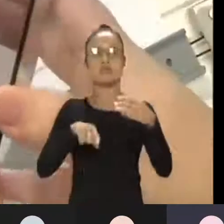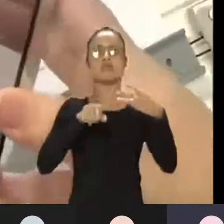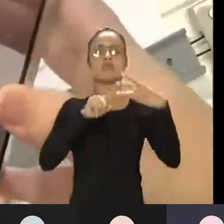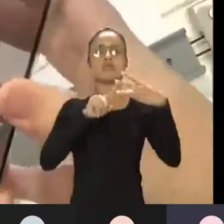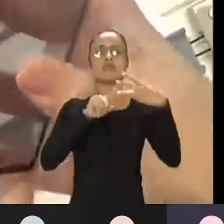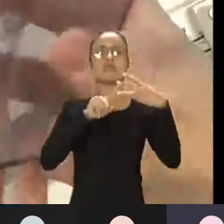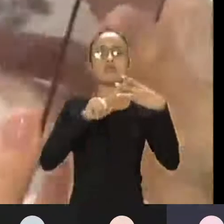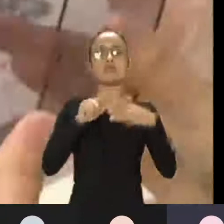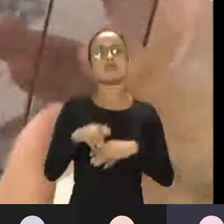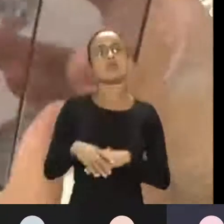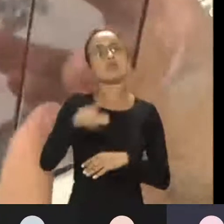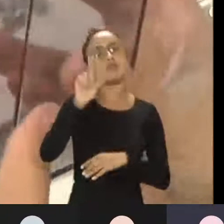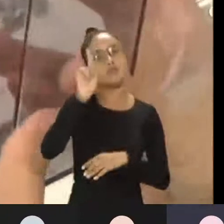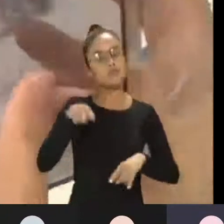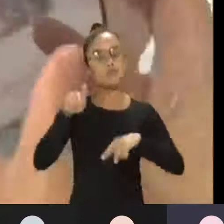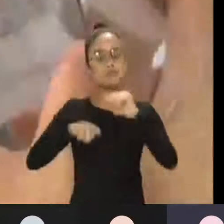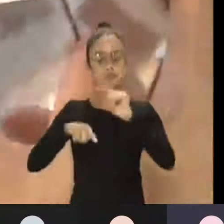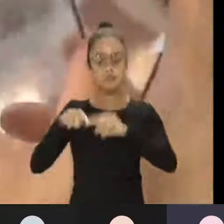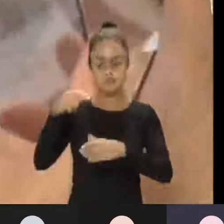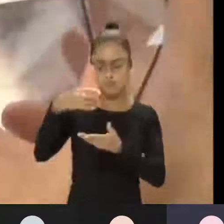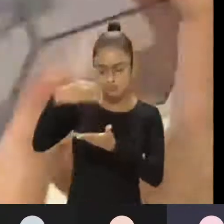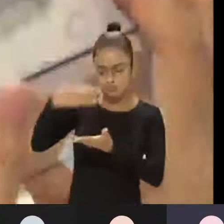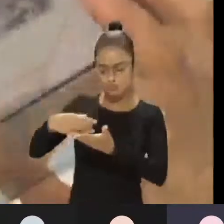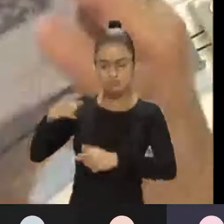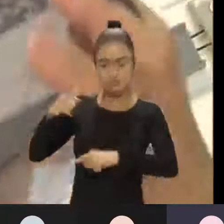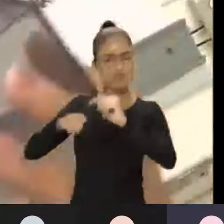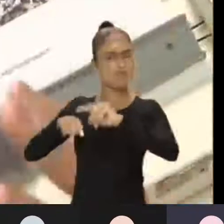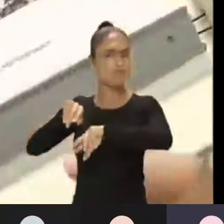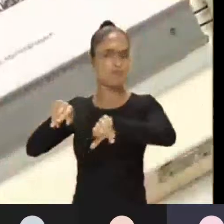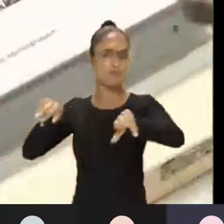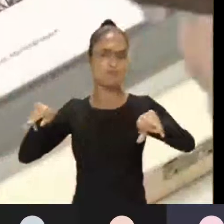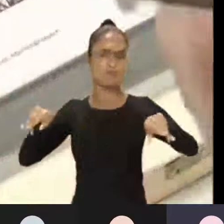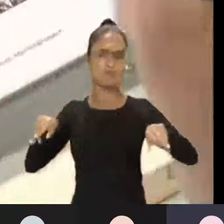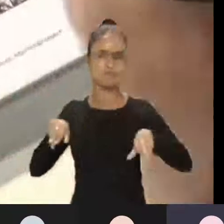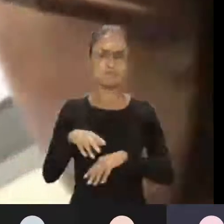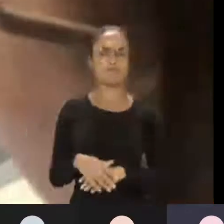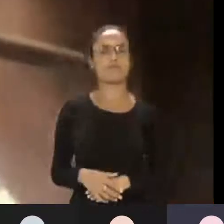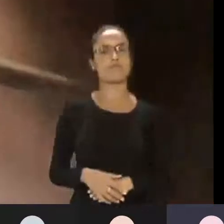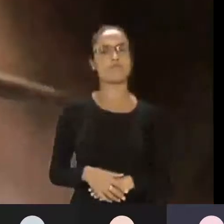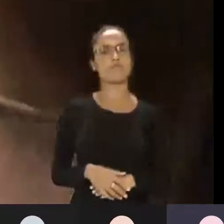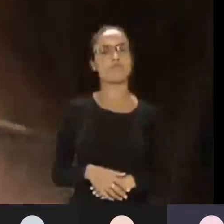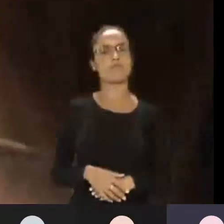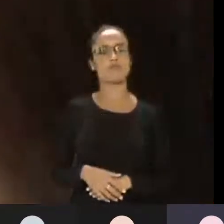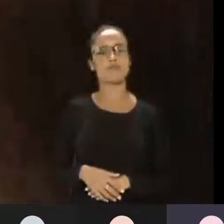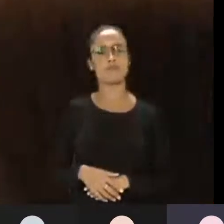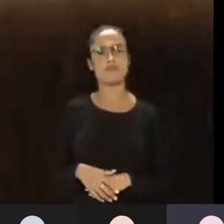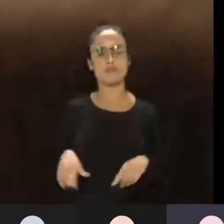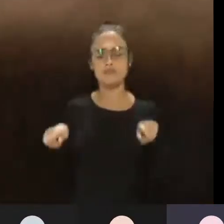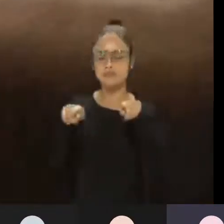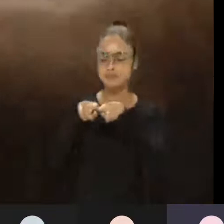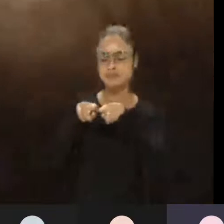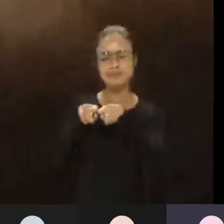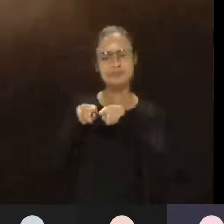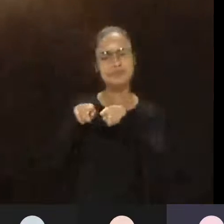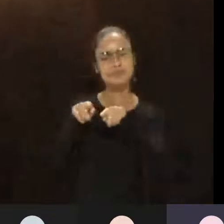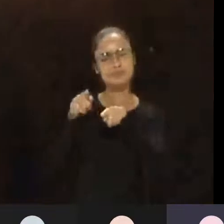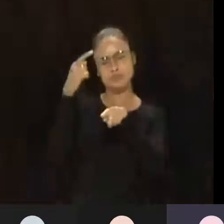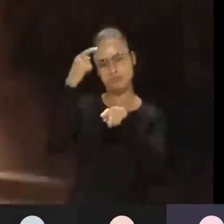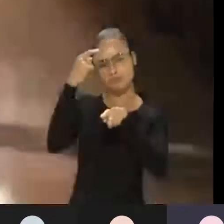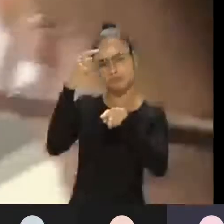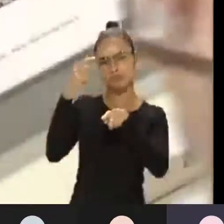é um sólido que dá para fazer várias aplicações. E há também o conjunto das